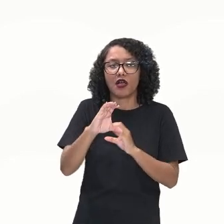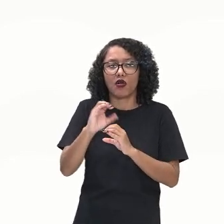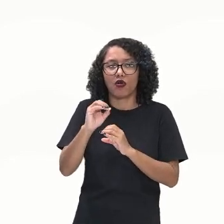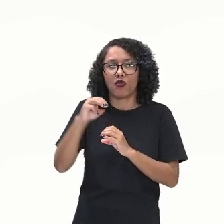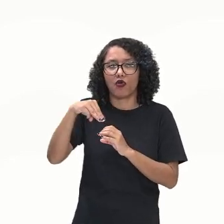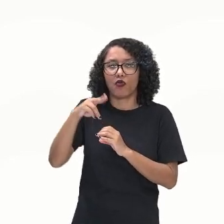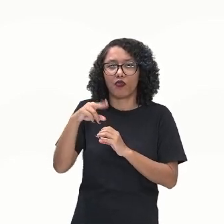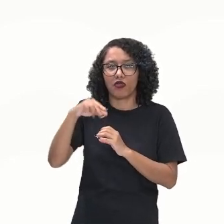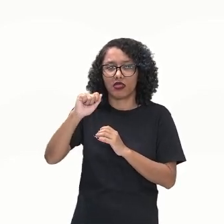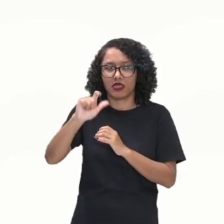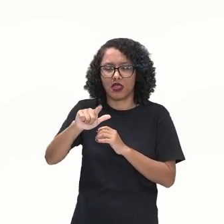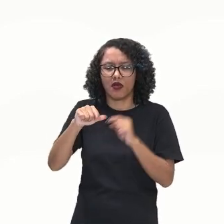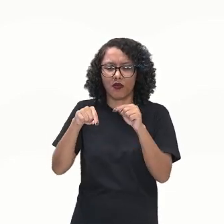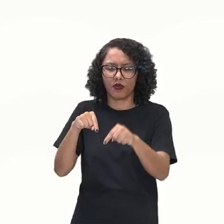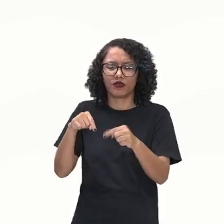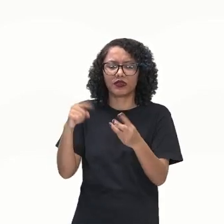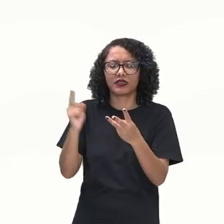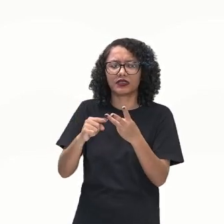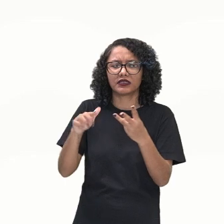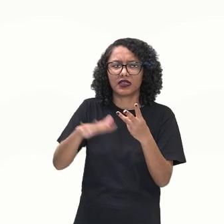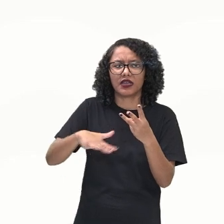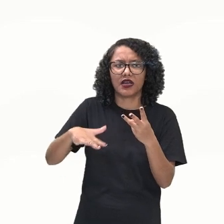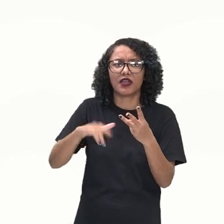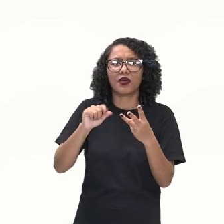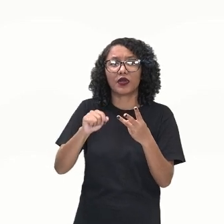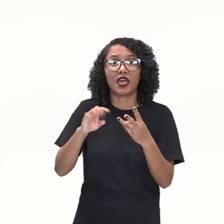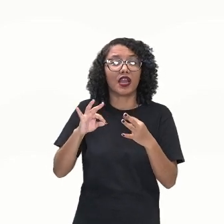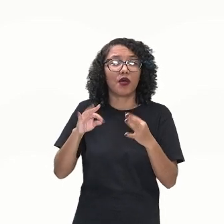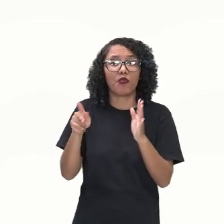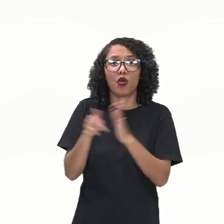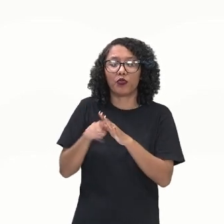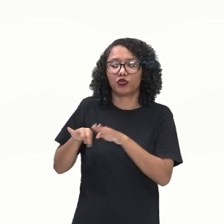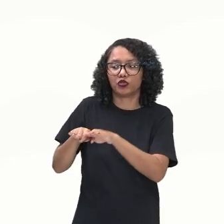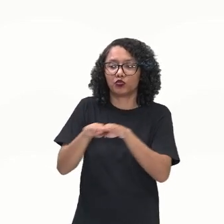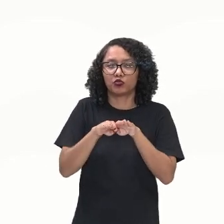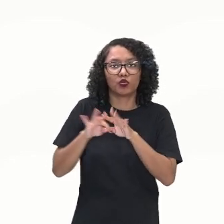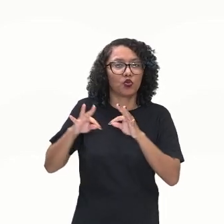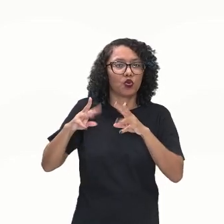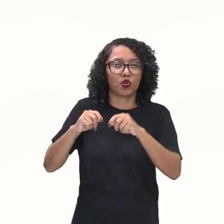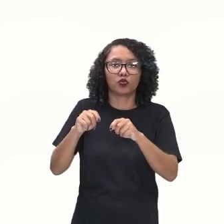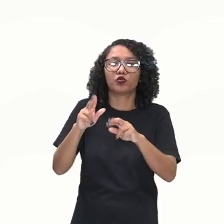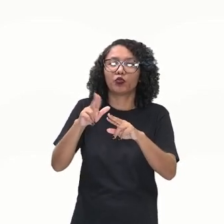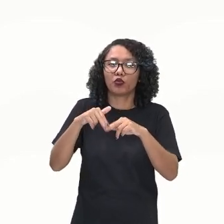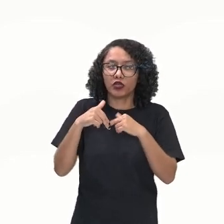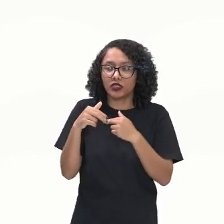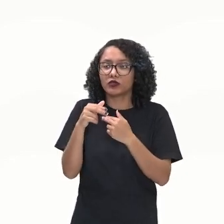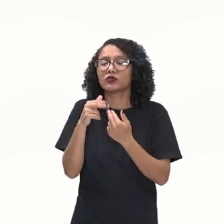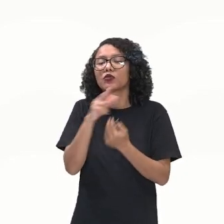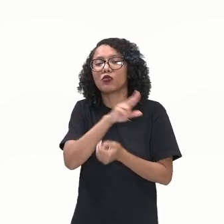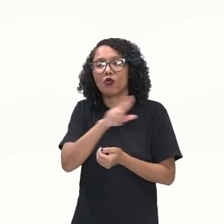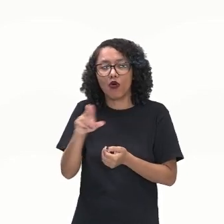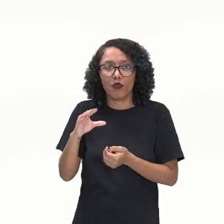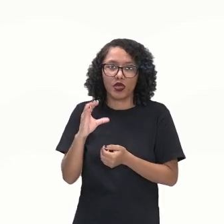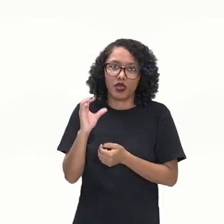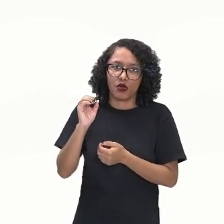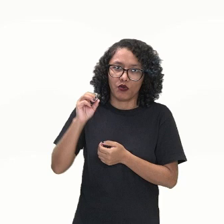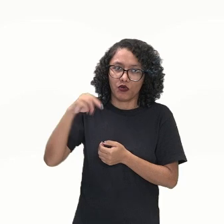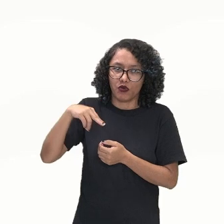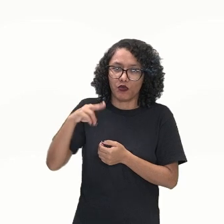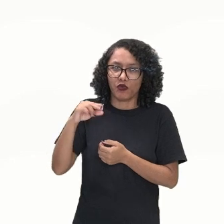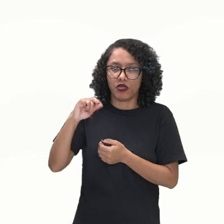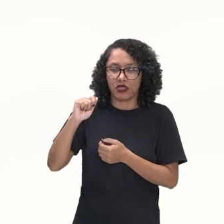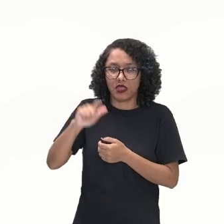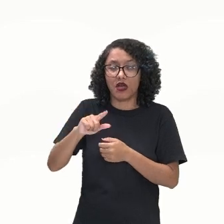comunais, elas eram terras comuns a todos, daí o nome comunal. Então, com o passar do tempo,